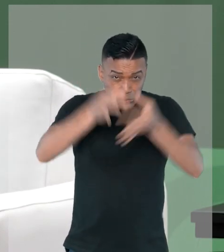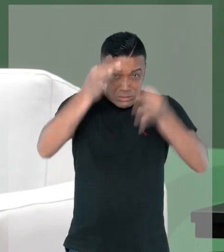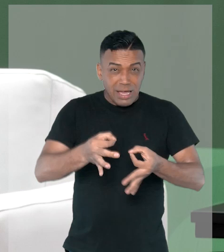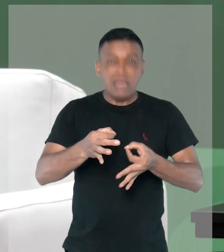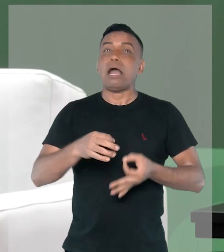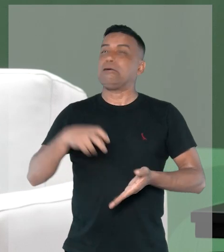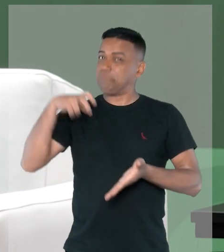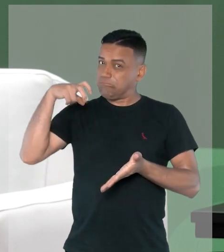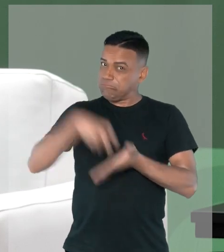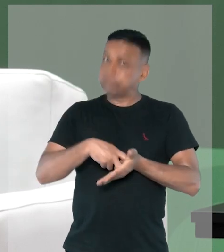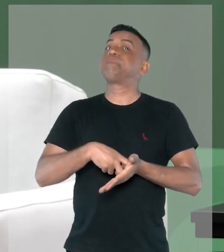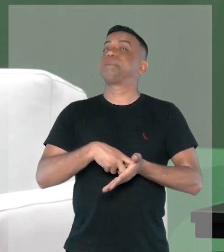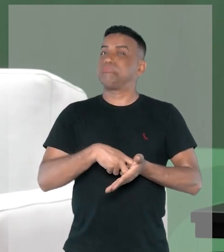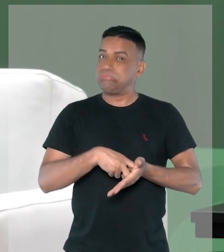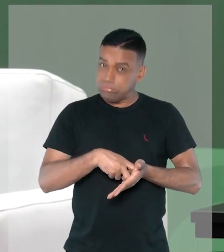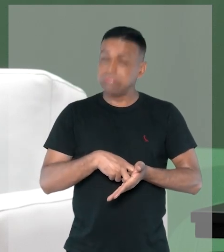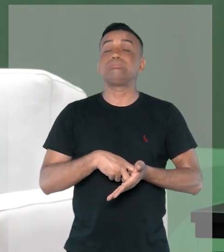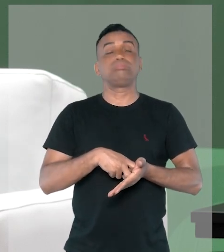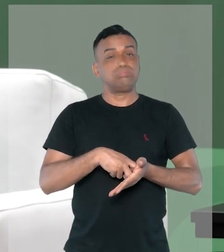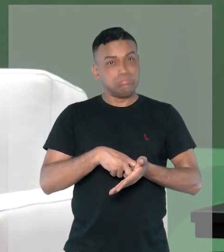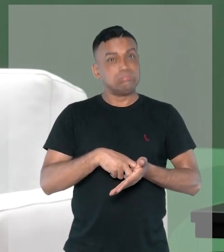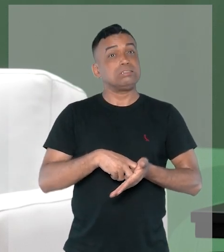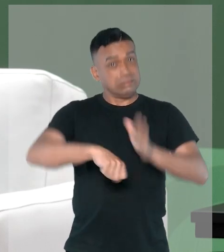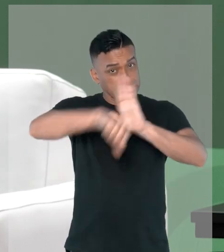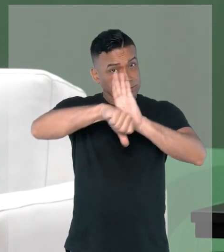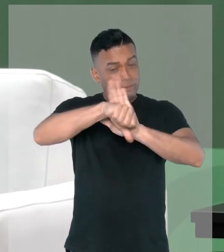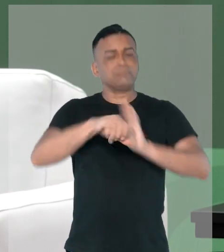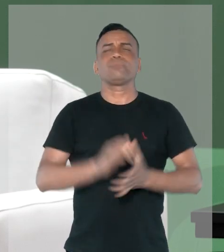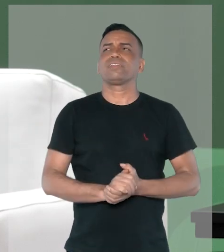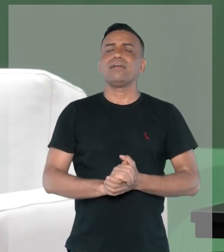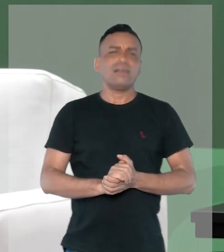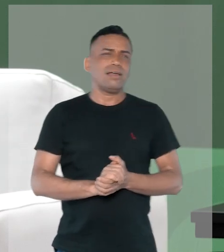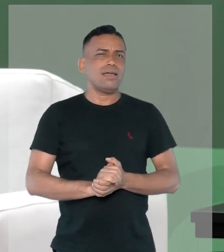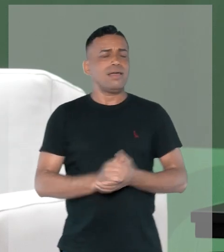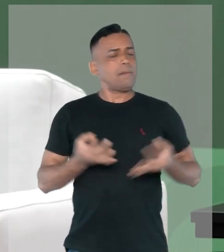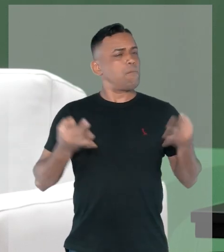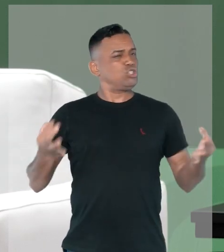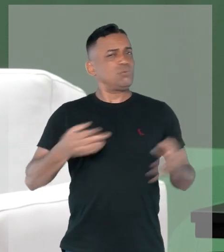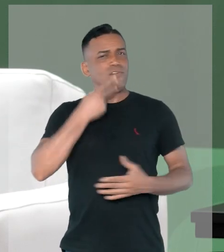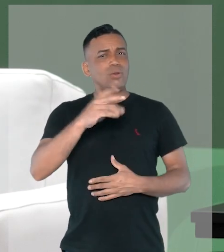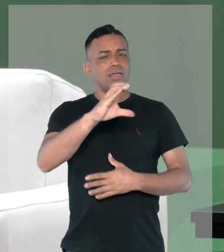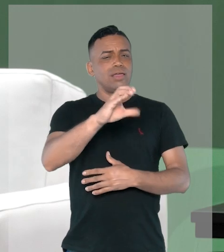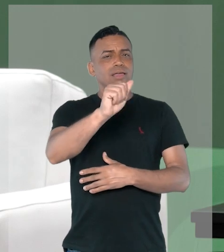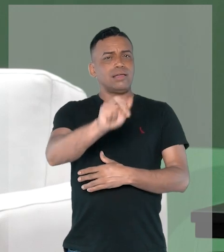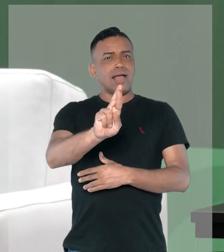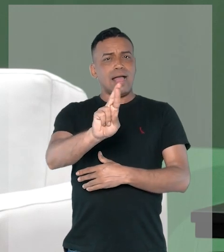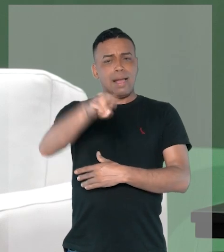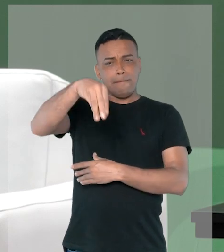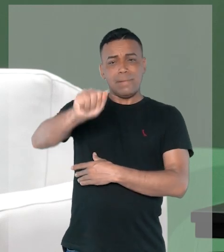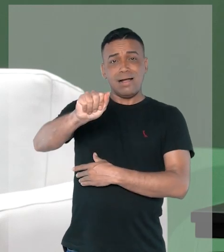né? Tem que ter algum castigo, né? Mas no budismo a gente fala de karma. E karma é um pouco diferente de